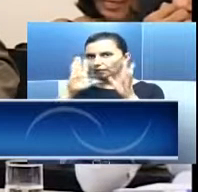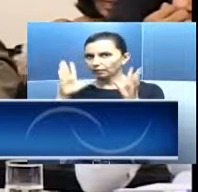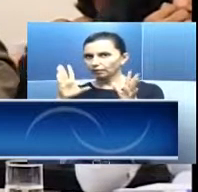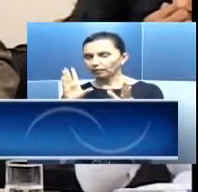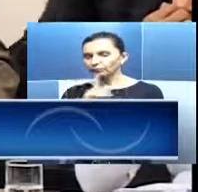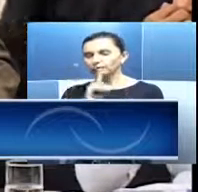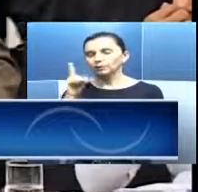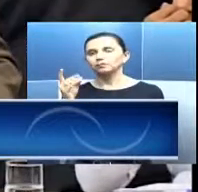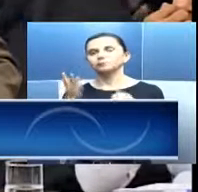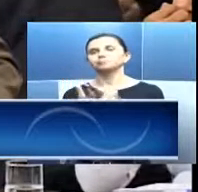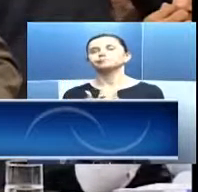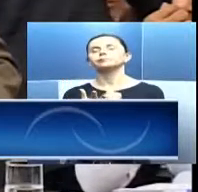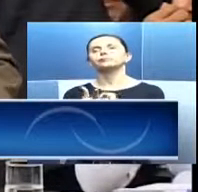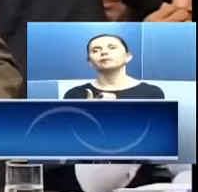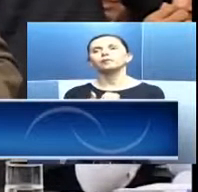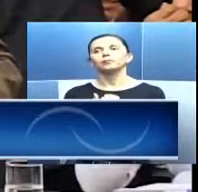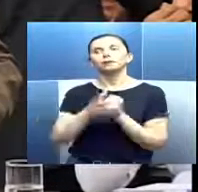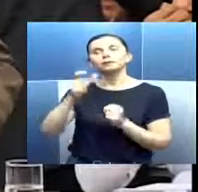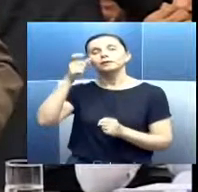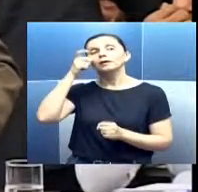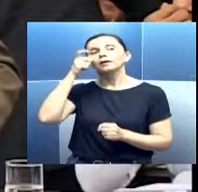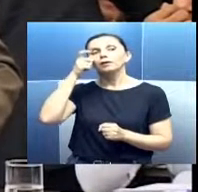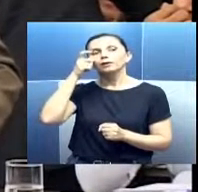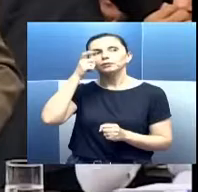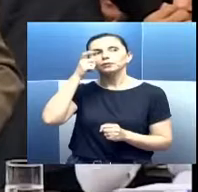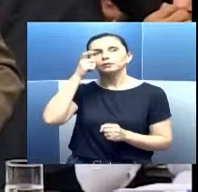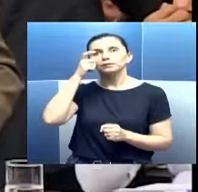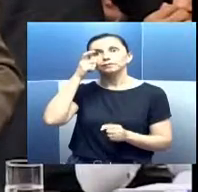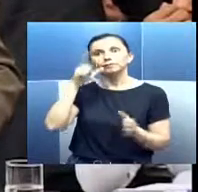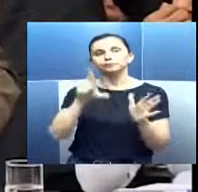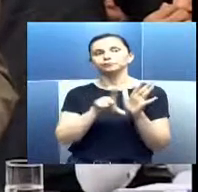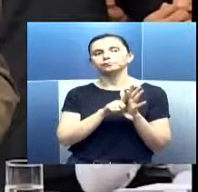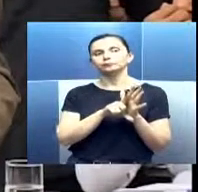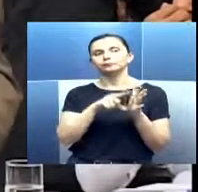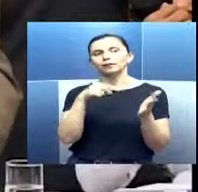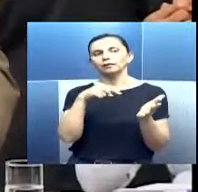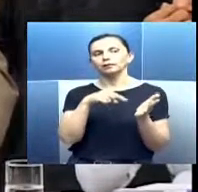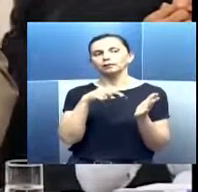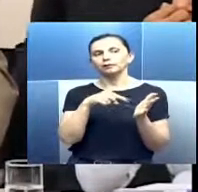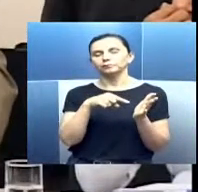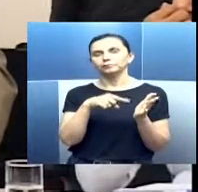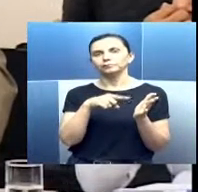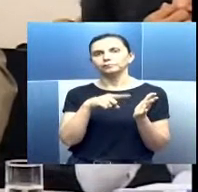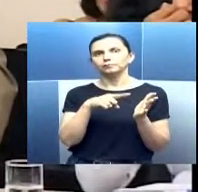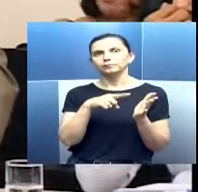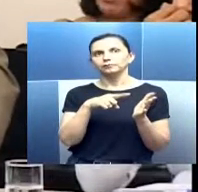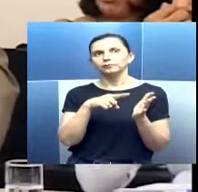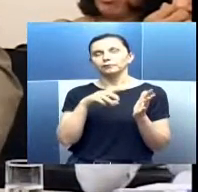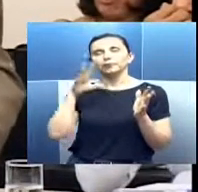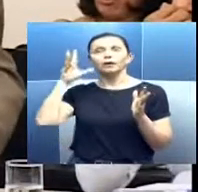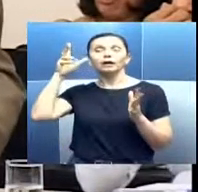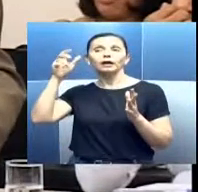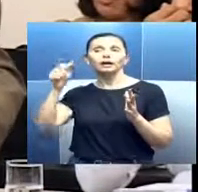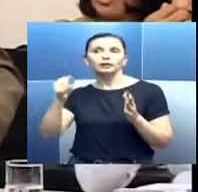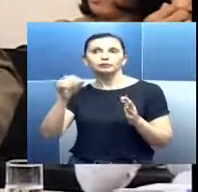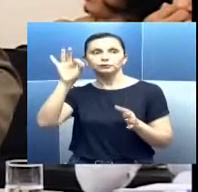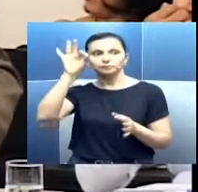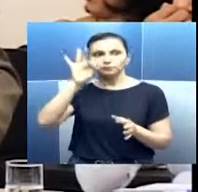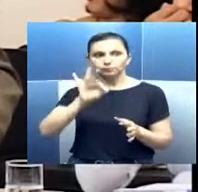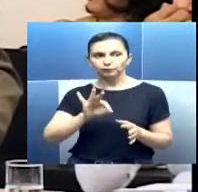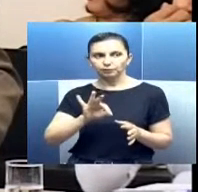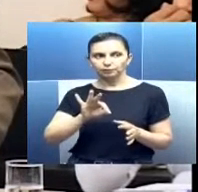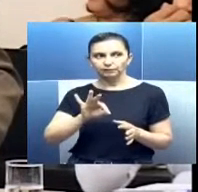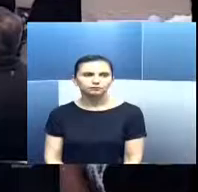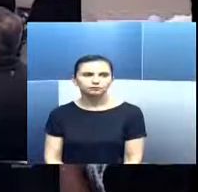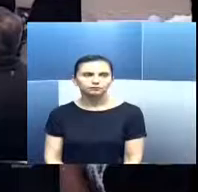observada por uma questão de princípios de legalidade então definido o percentual naturalmente